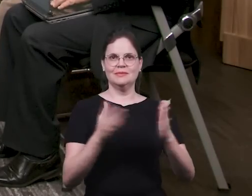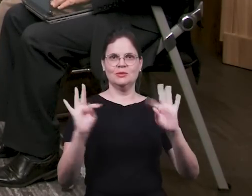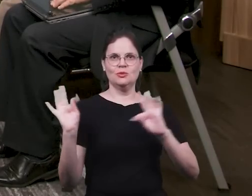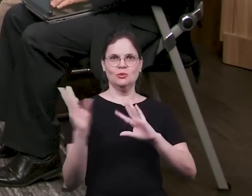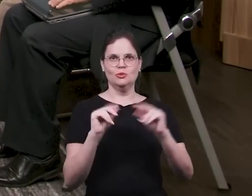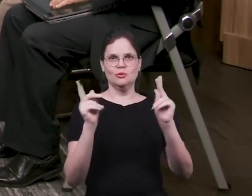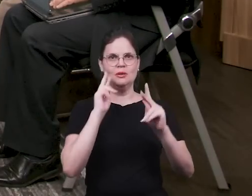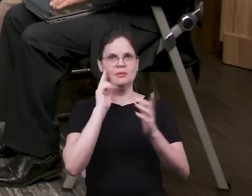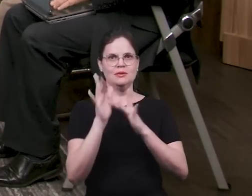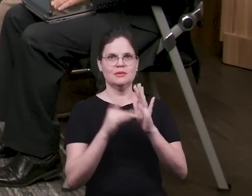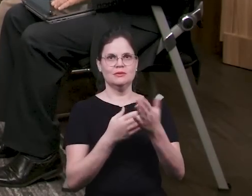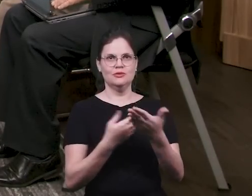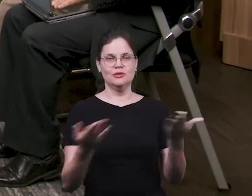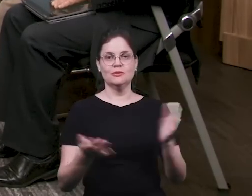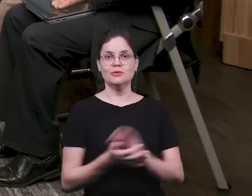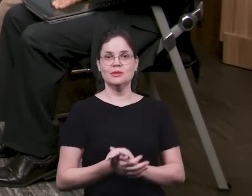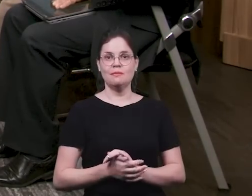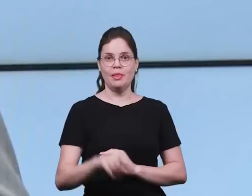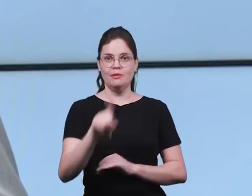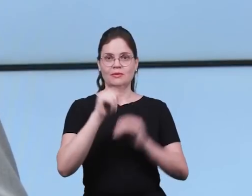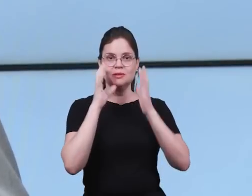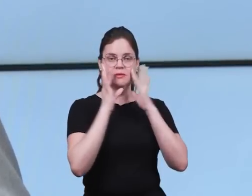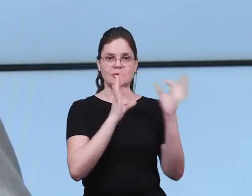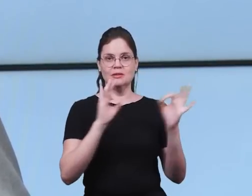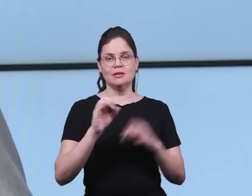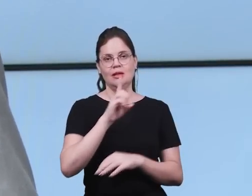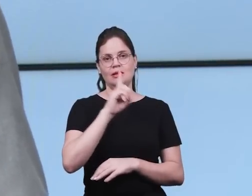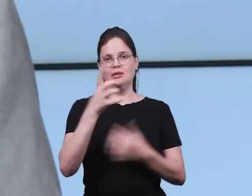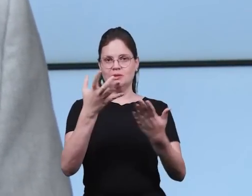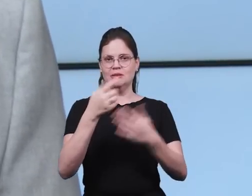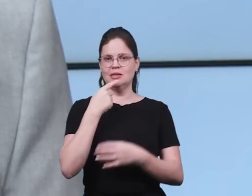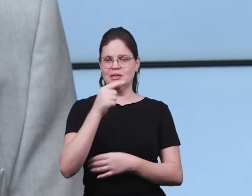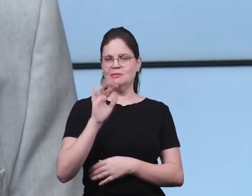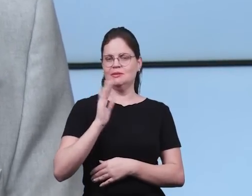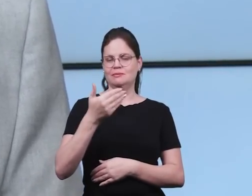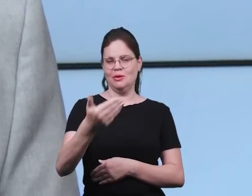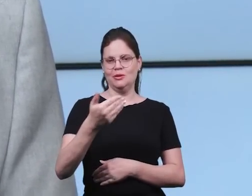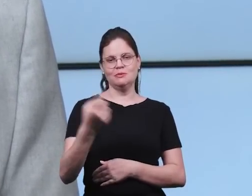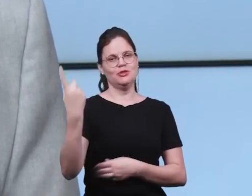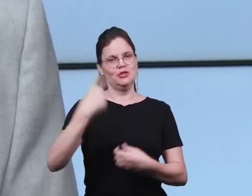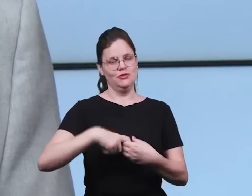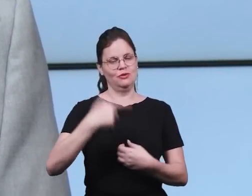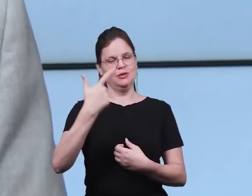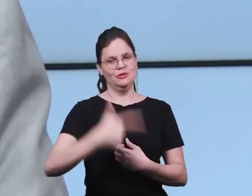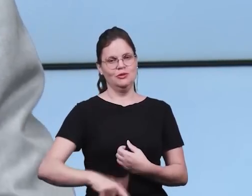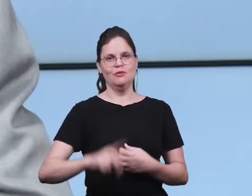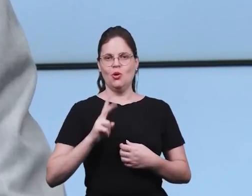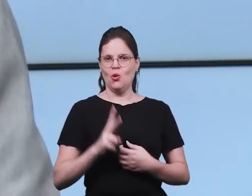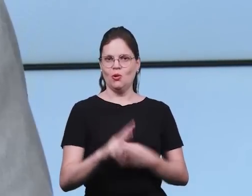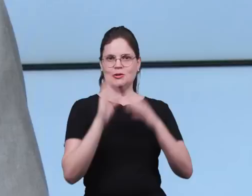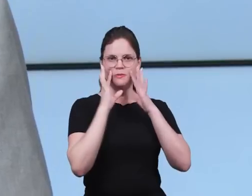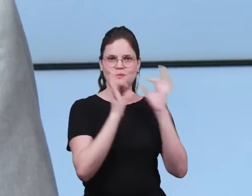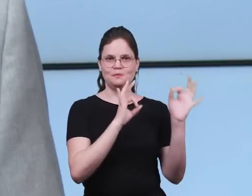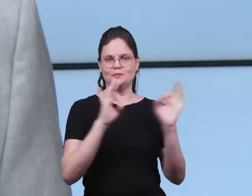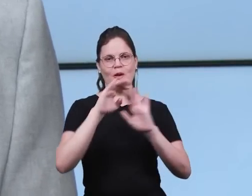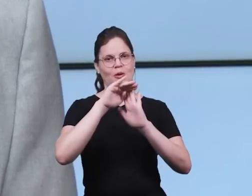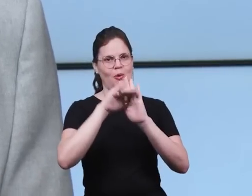aqui com a paz do Senhor Jesus. E para você que nos assiste, se Deus quiser, semana que vem a gente está de volta. Então continue